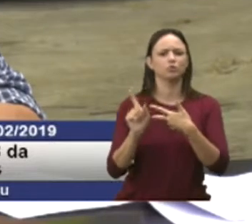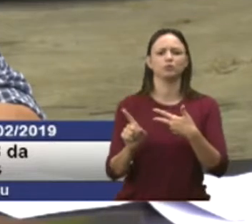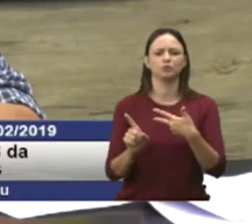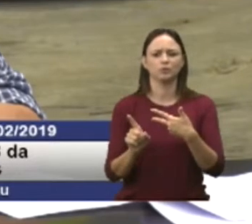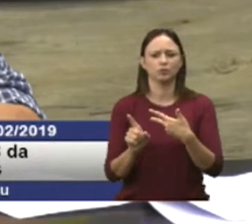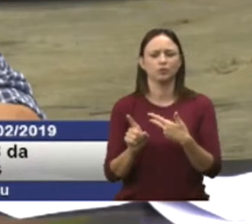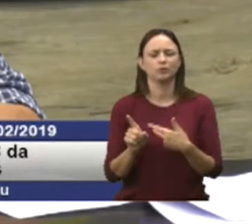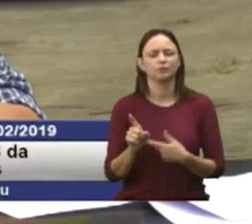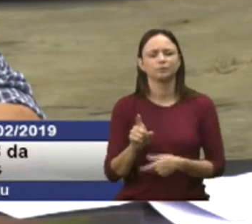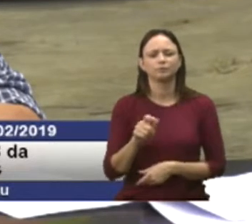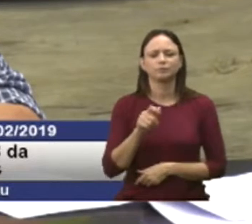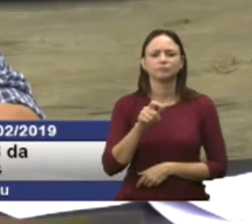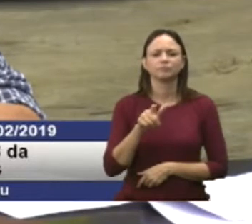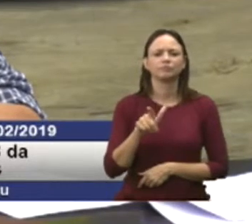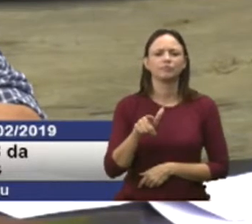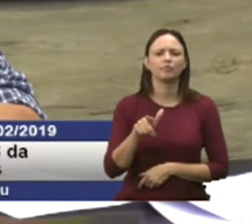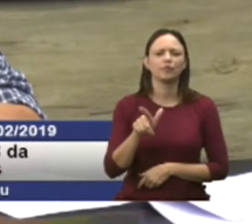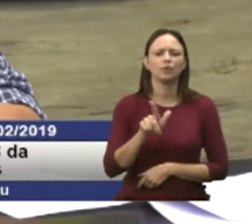não